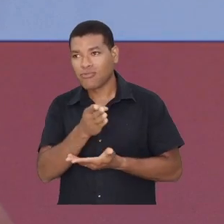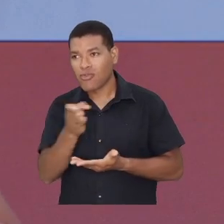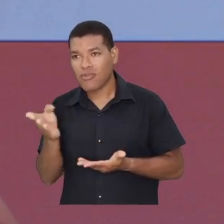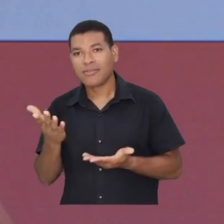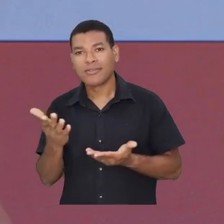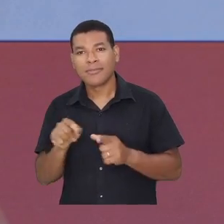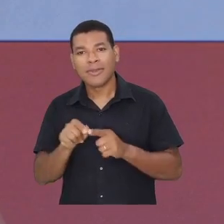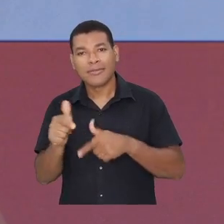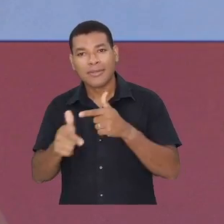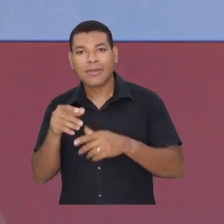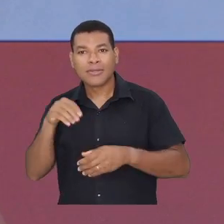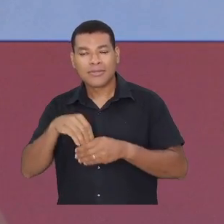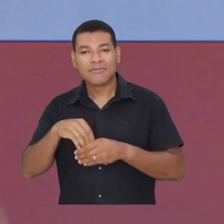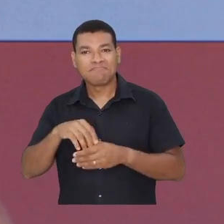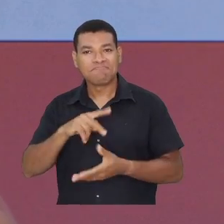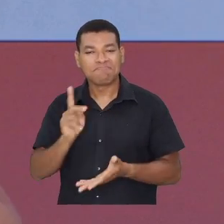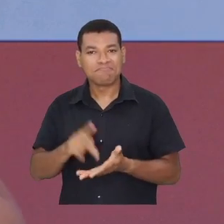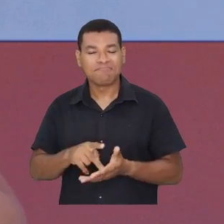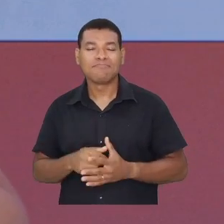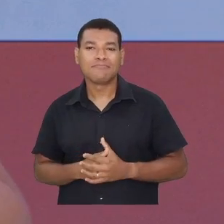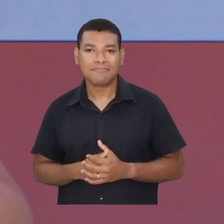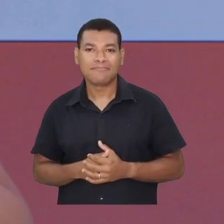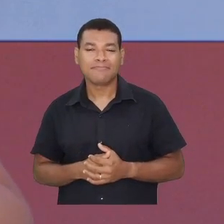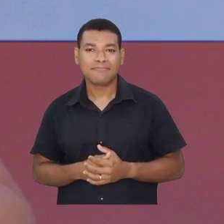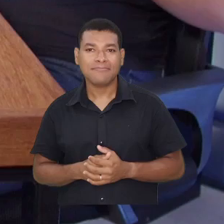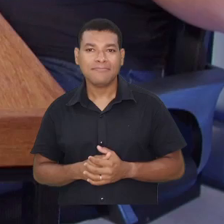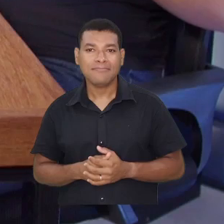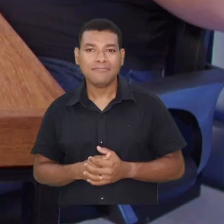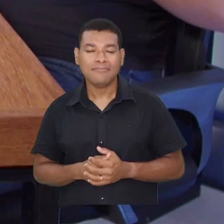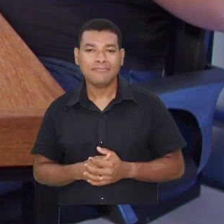pelo trabalho que é feito, que é sério, né? Super.